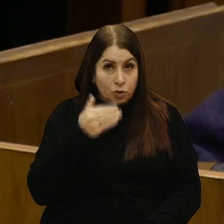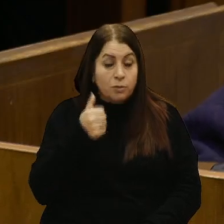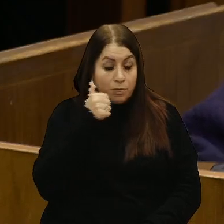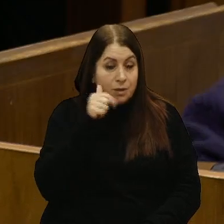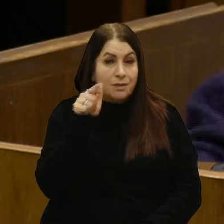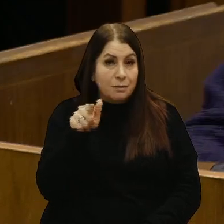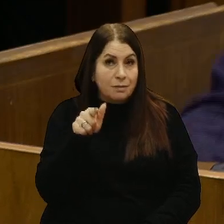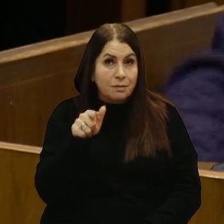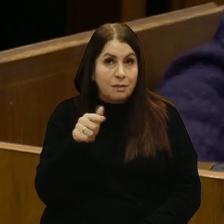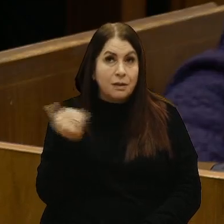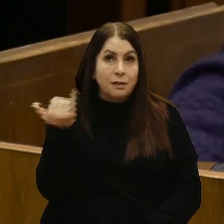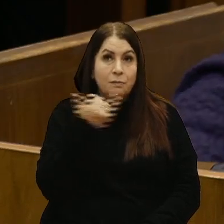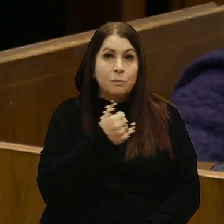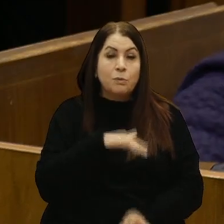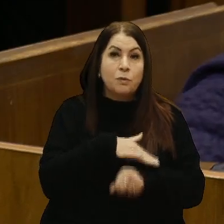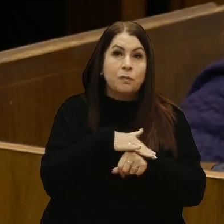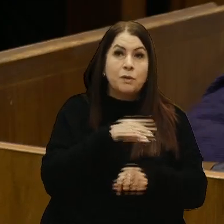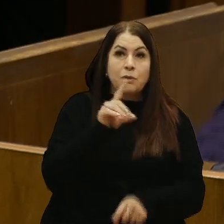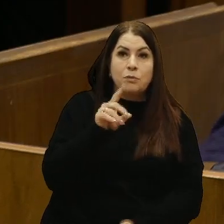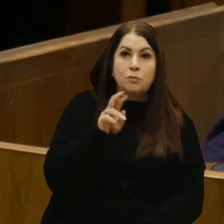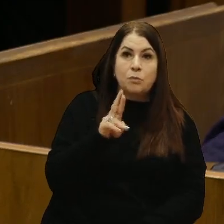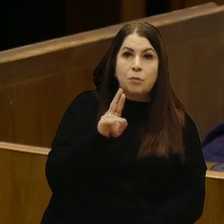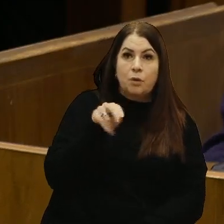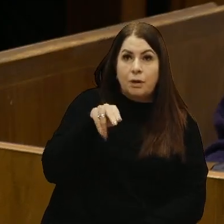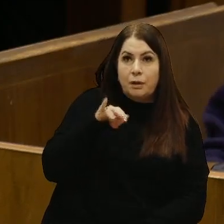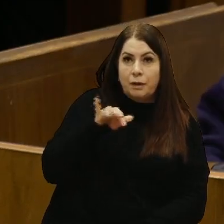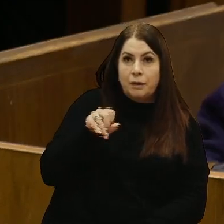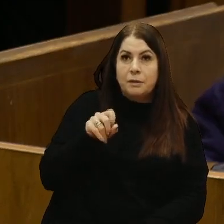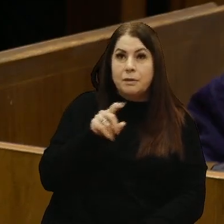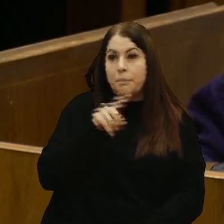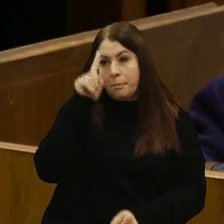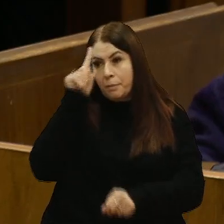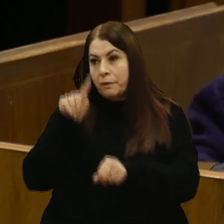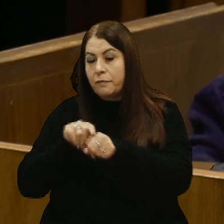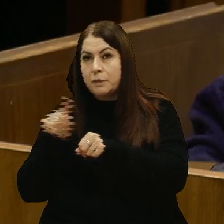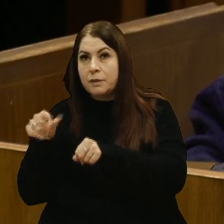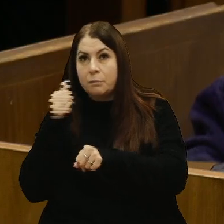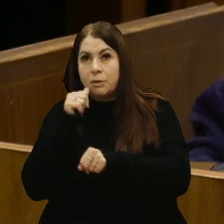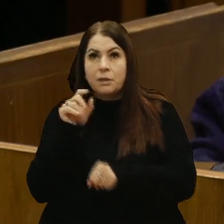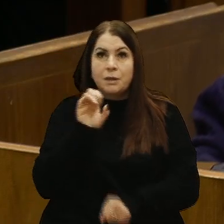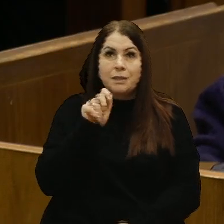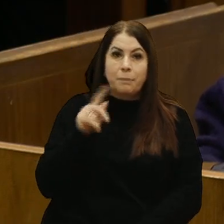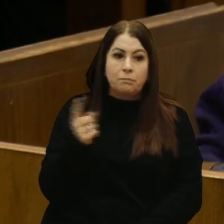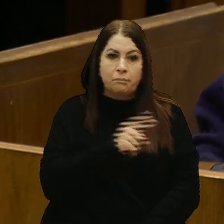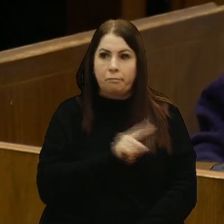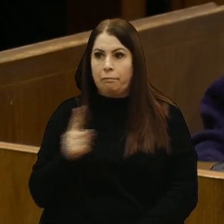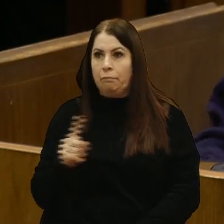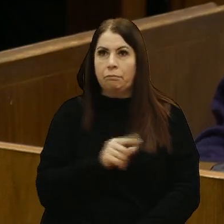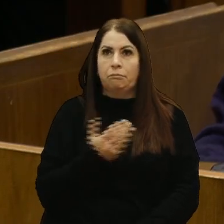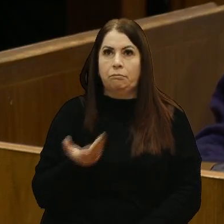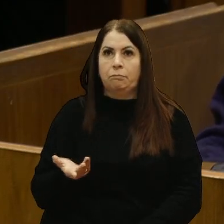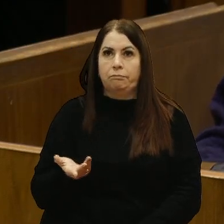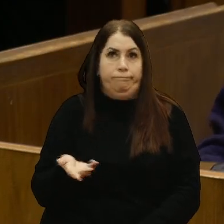da CEPLAN, ela manda a gente falar para o Dornelles. O Dornelles manda a gente falar com a menina do CEPLAN.